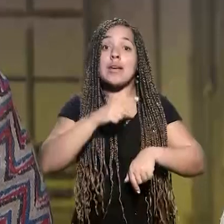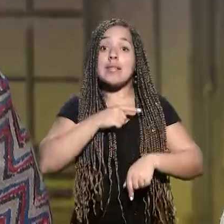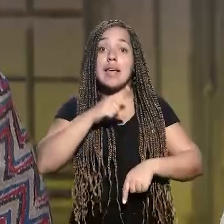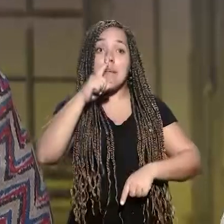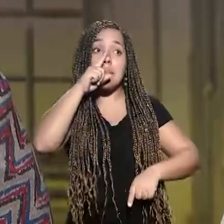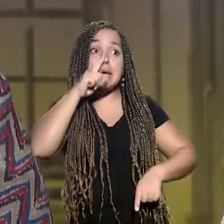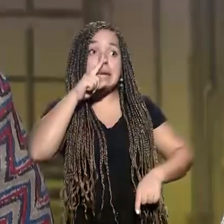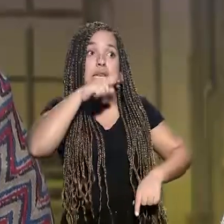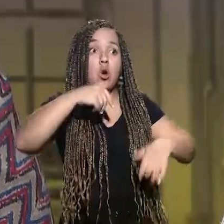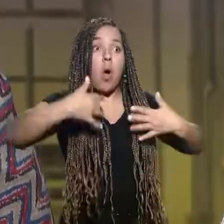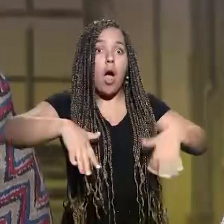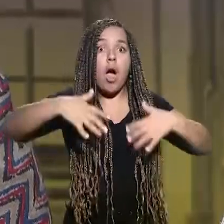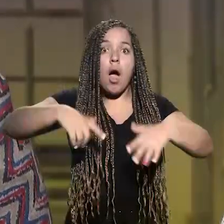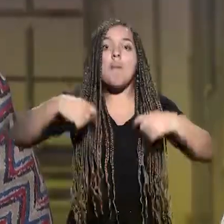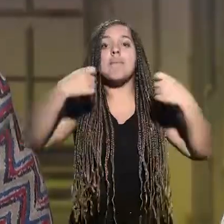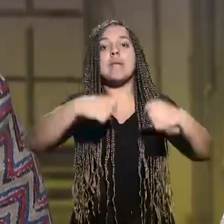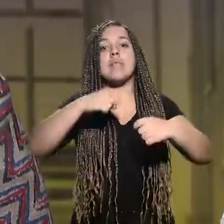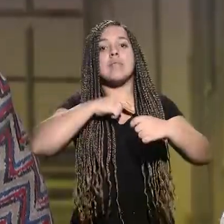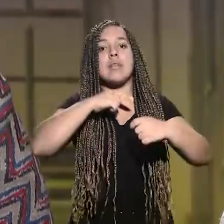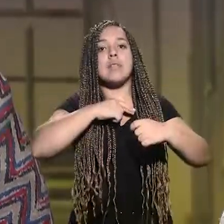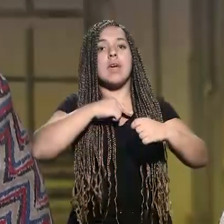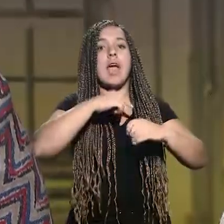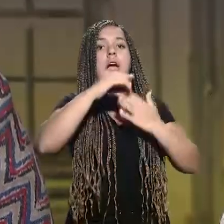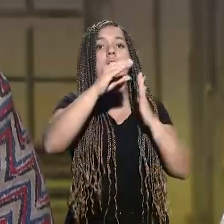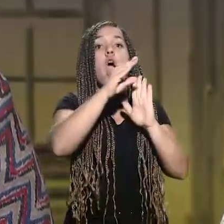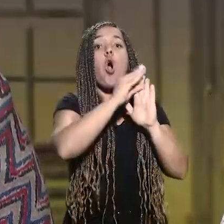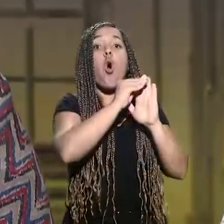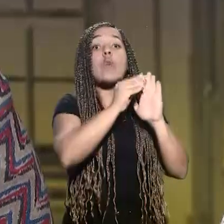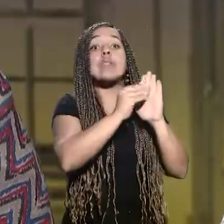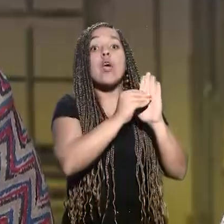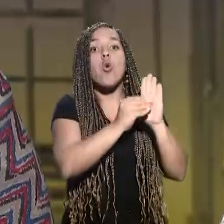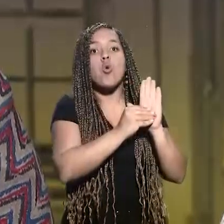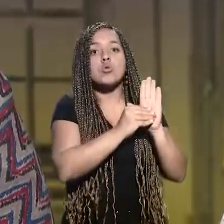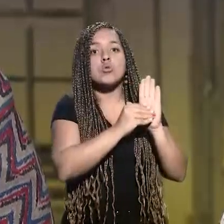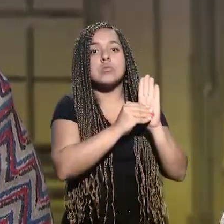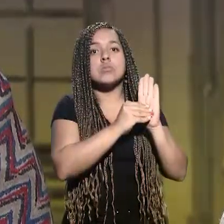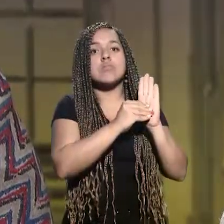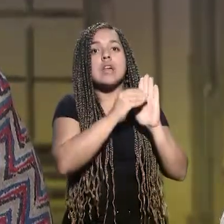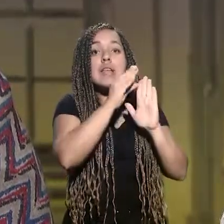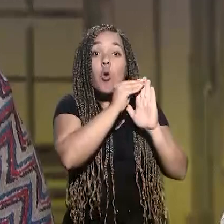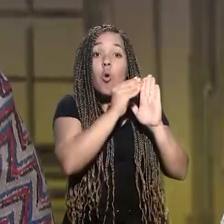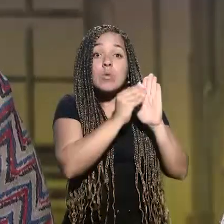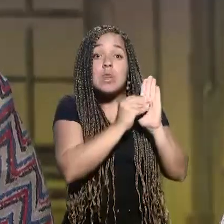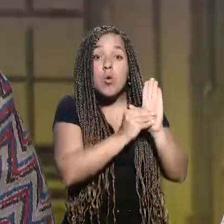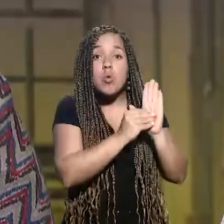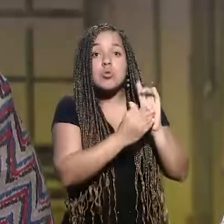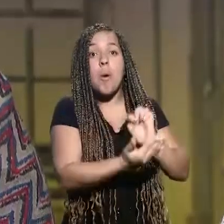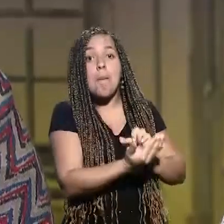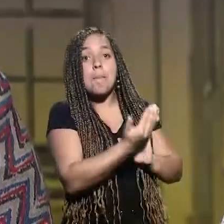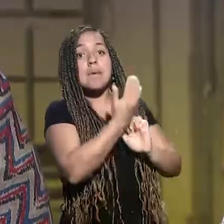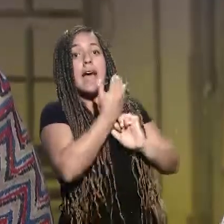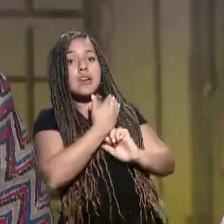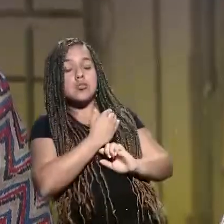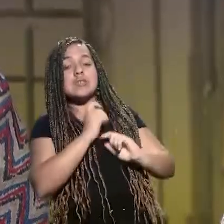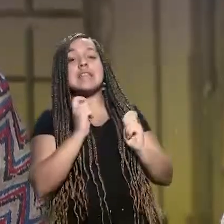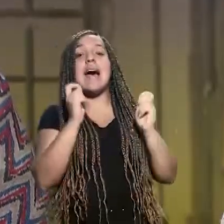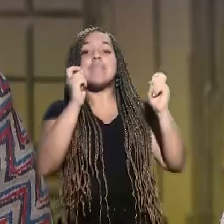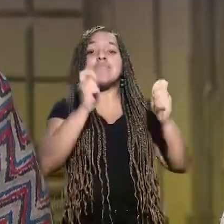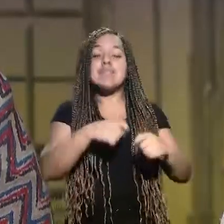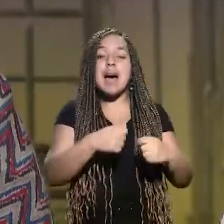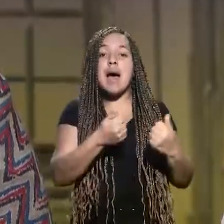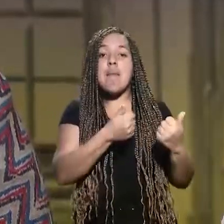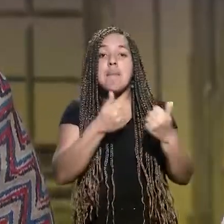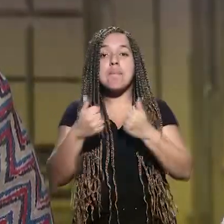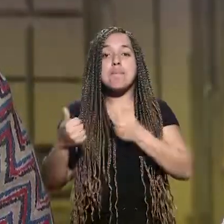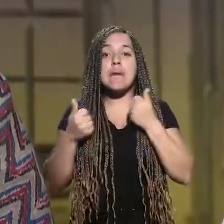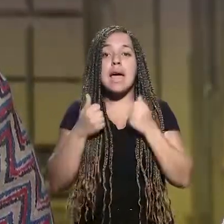hora que o bicho pega, você tem que ter conteúdo para lidar com as opressões. E esse conteúdo